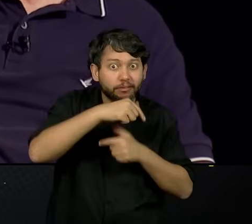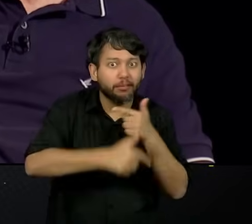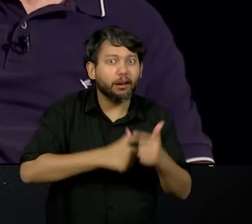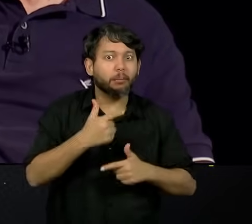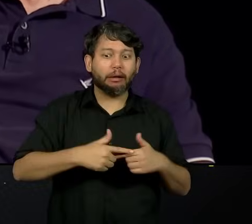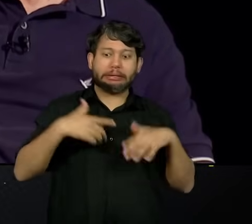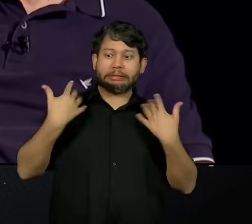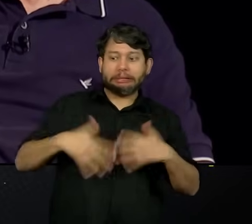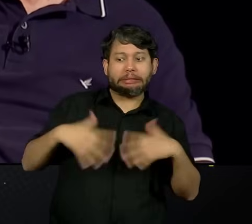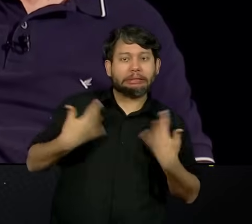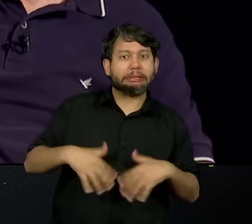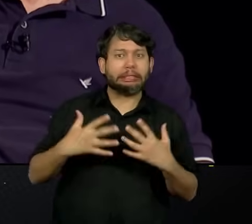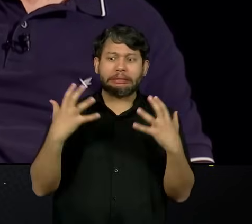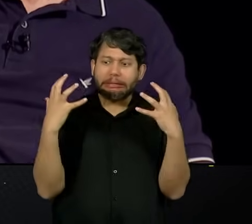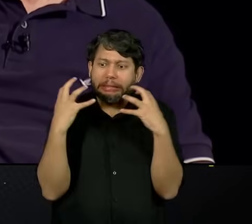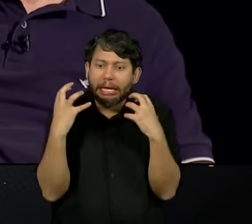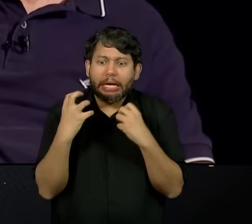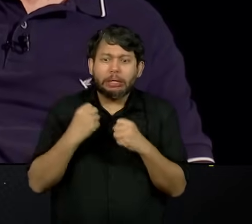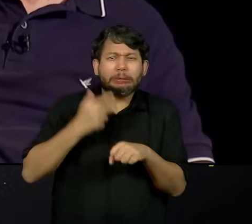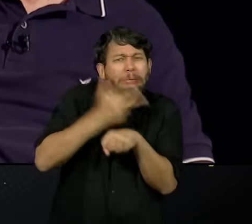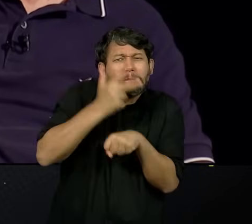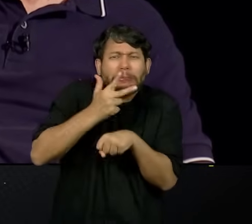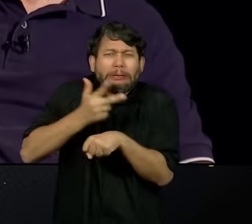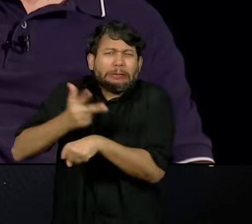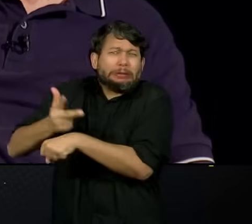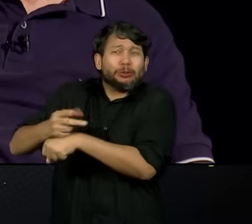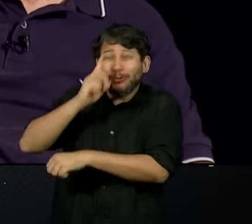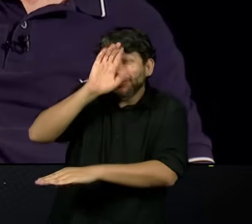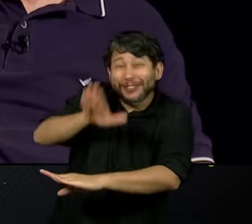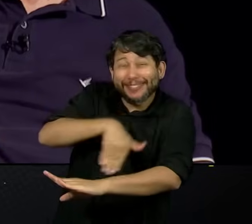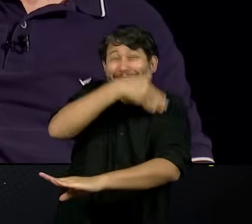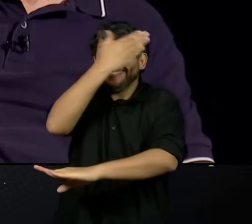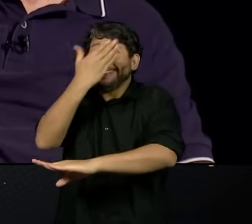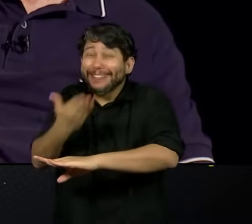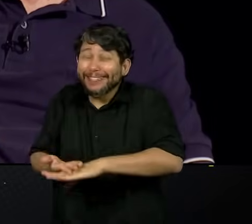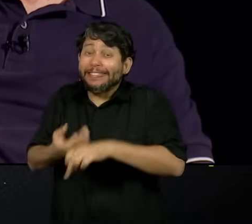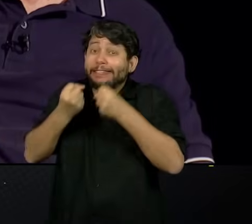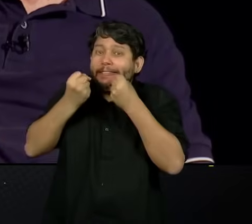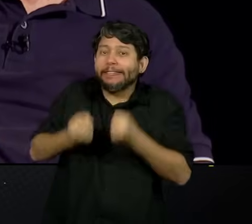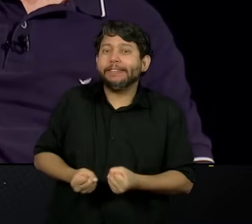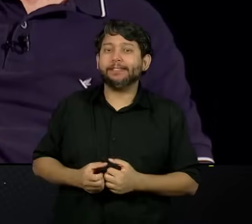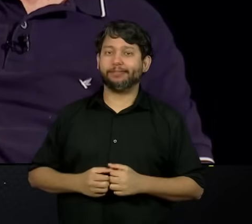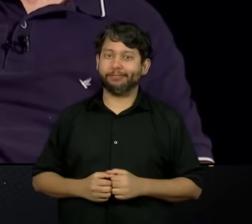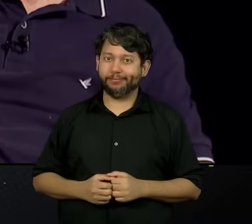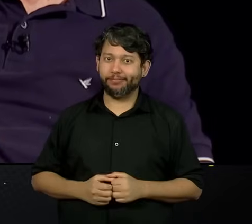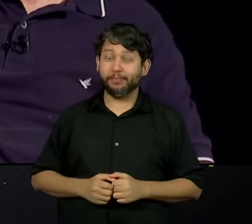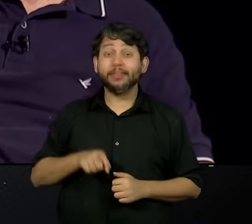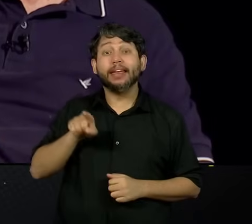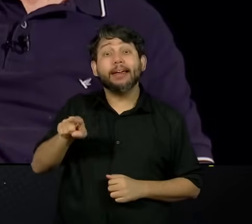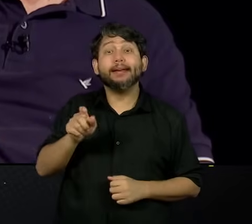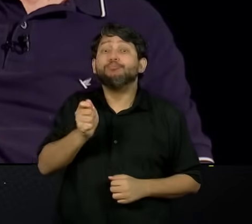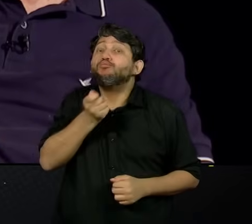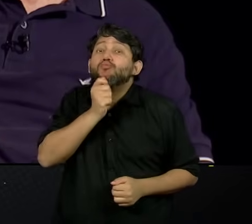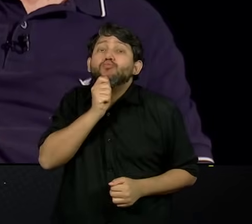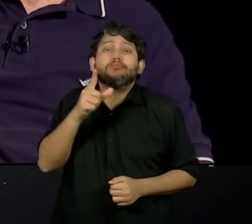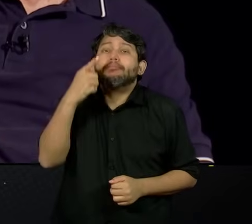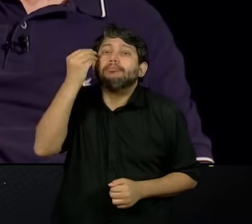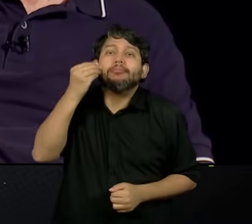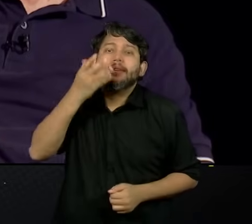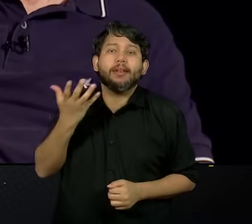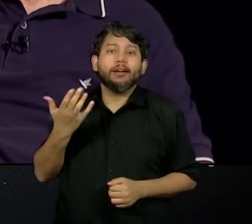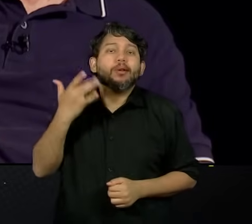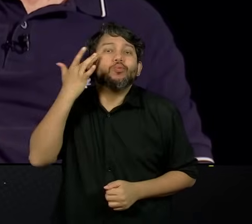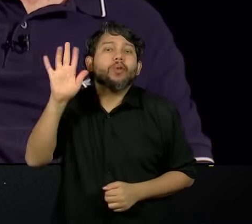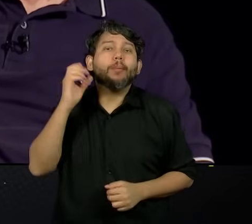O clima era tenso, eram muitas gravações, o dia inteiro. Jacques Lagoa era um pouco cru no mundo do